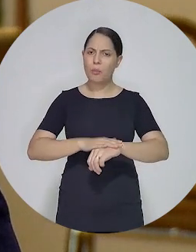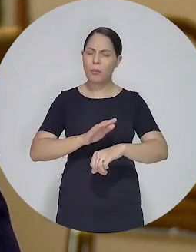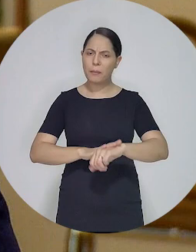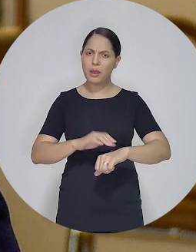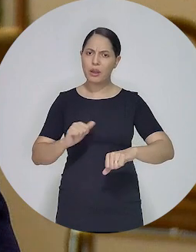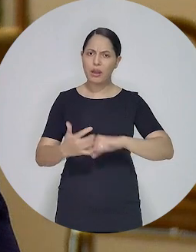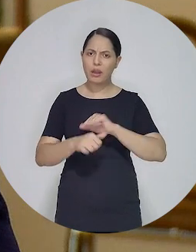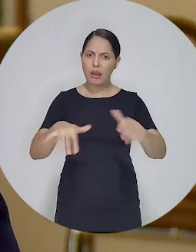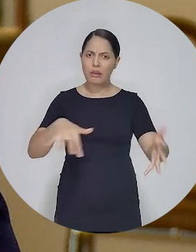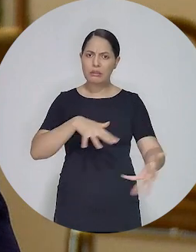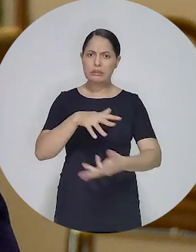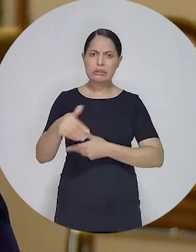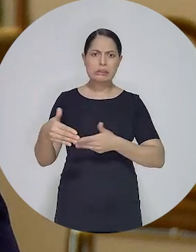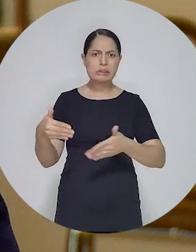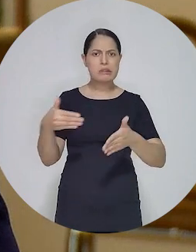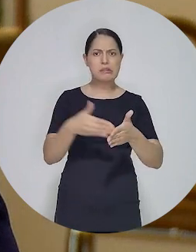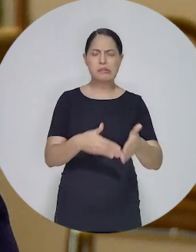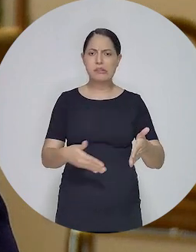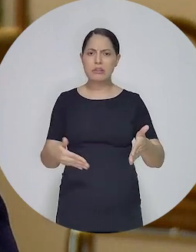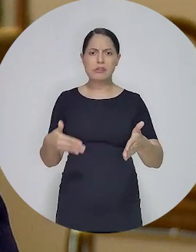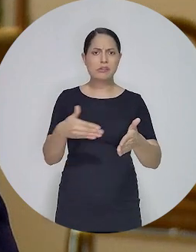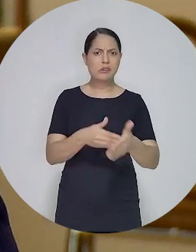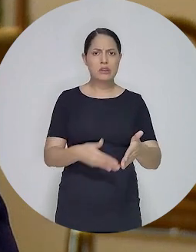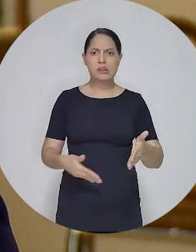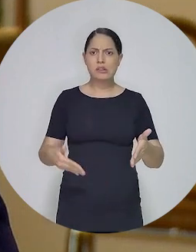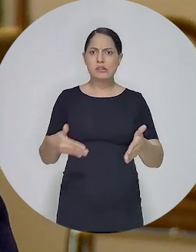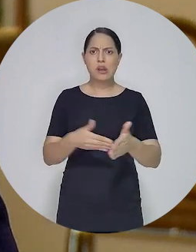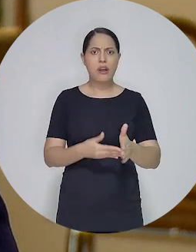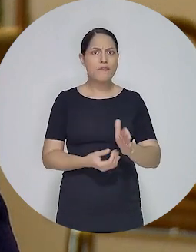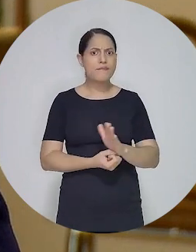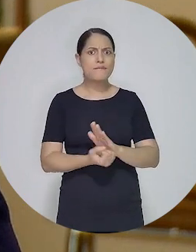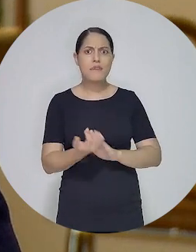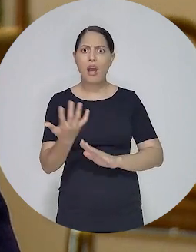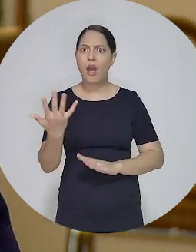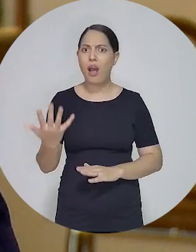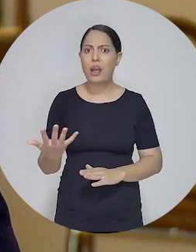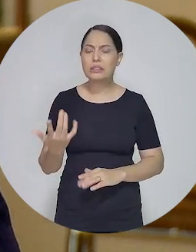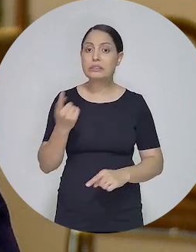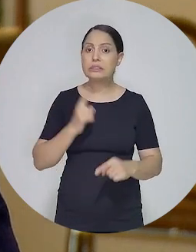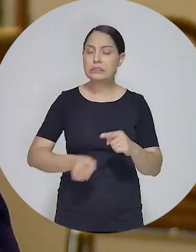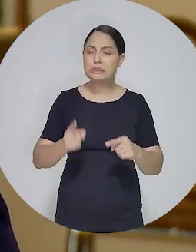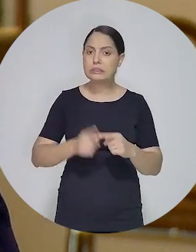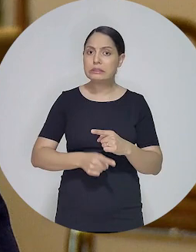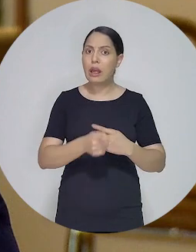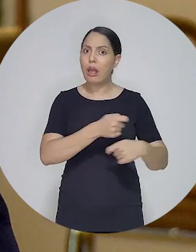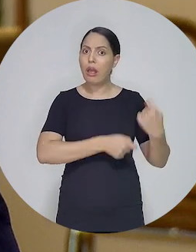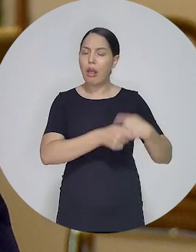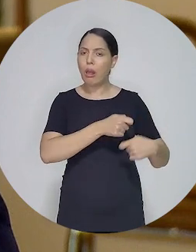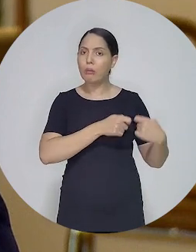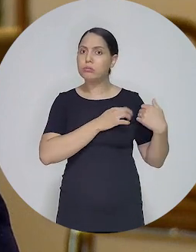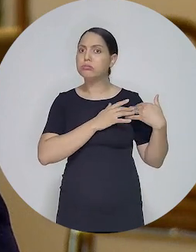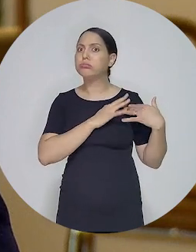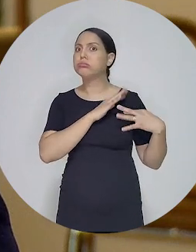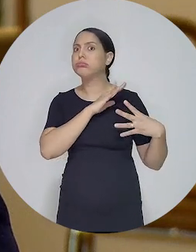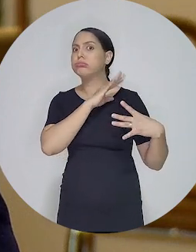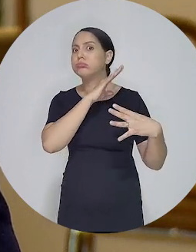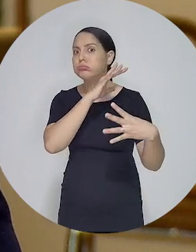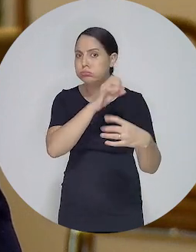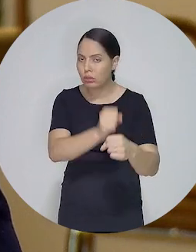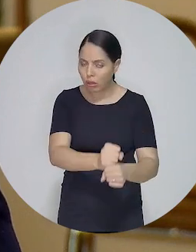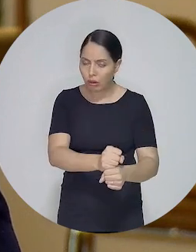A pandemia nos impôs muitas dificuldades, as crises econômicas que já vinham se acumulando no